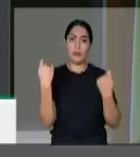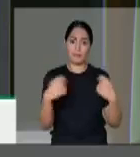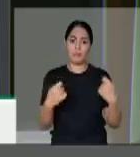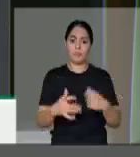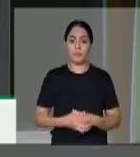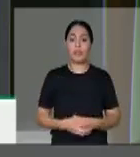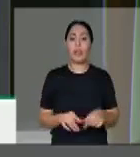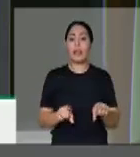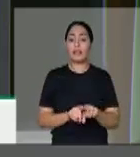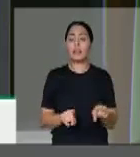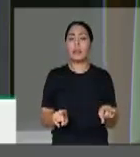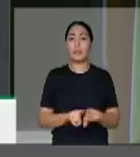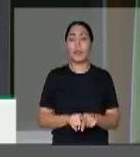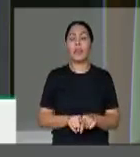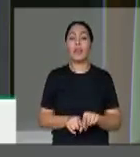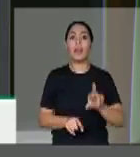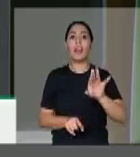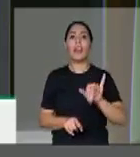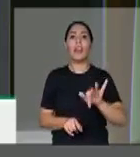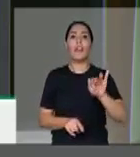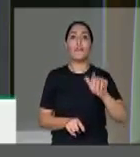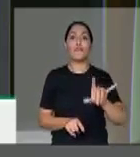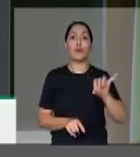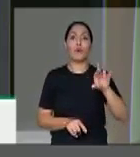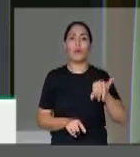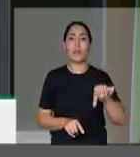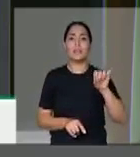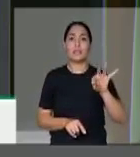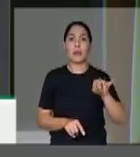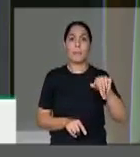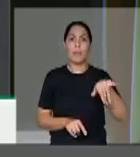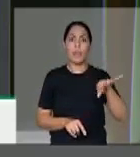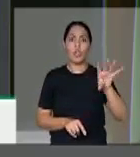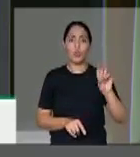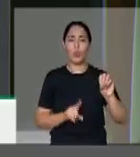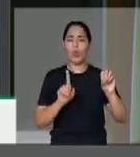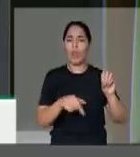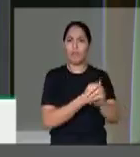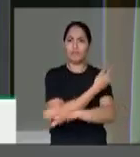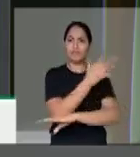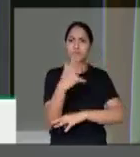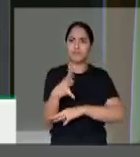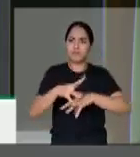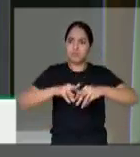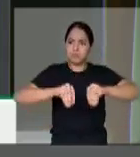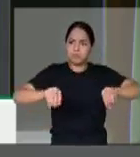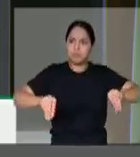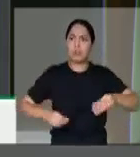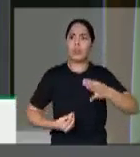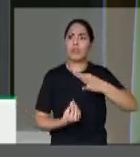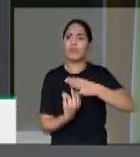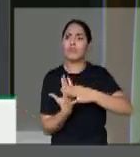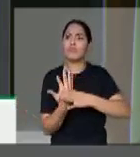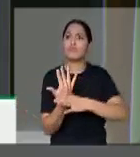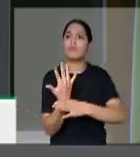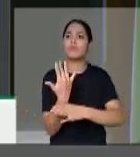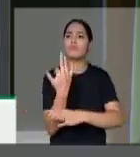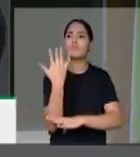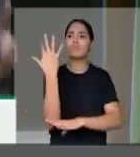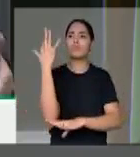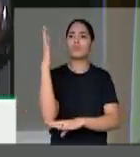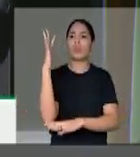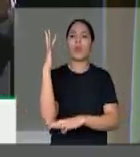O reflorestamento, sétima razão, é uma oportunidade de geração de empregos e renda.